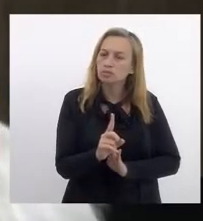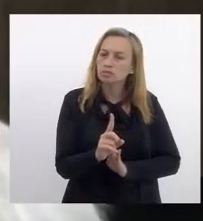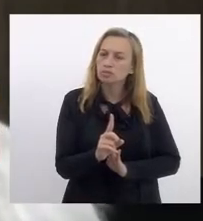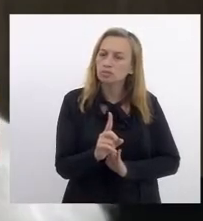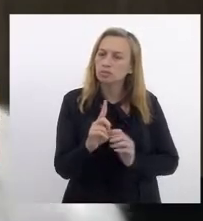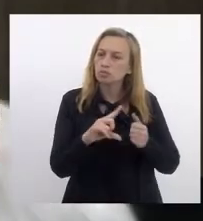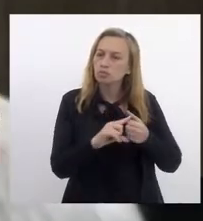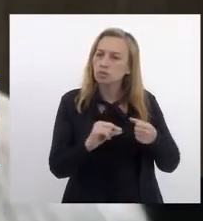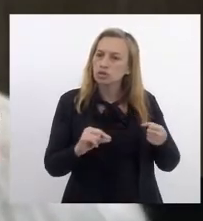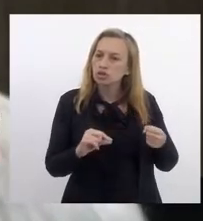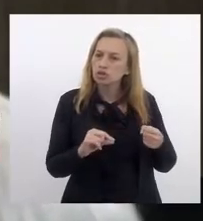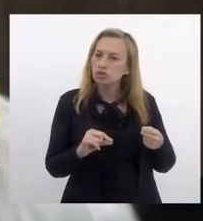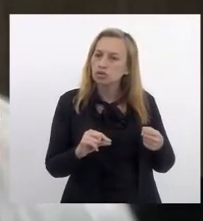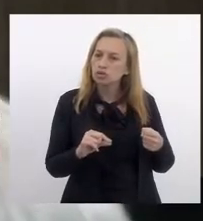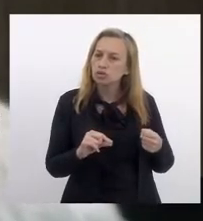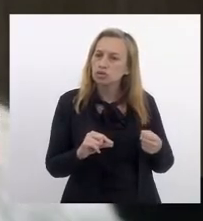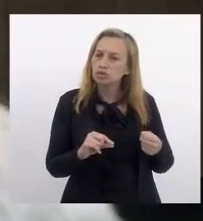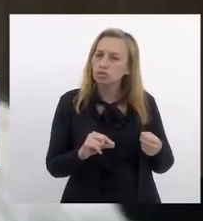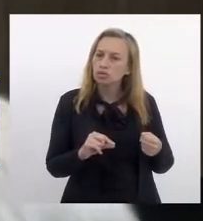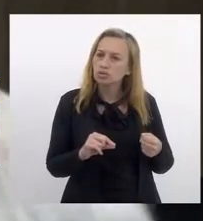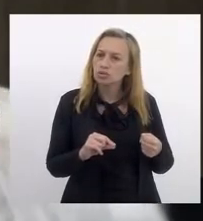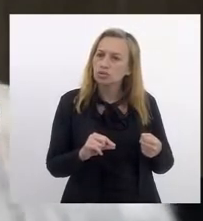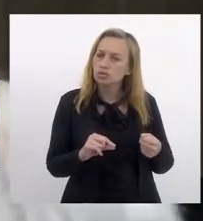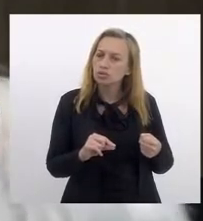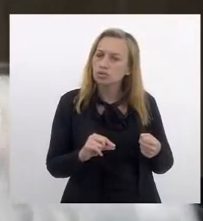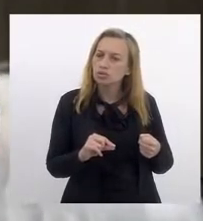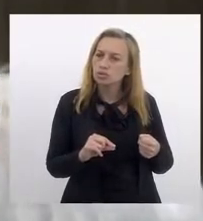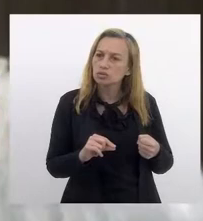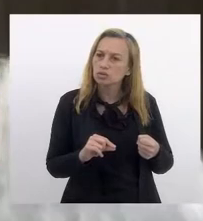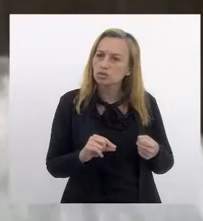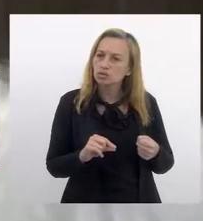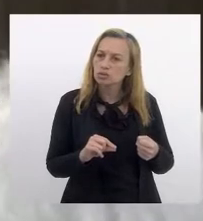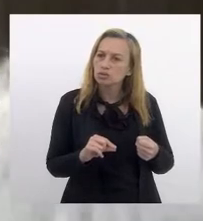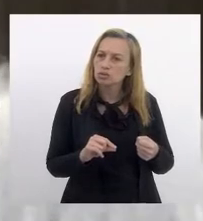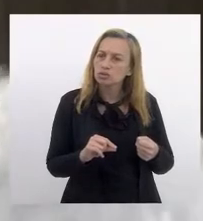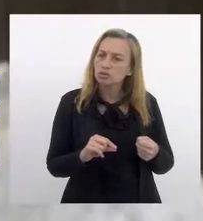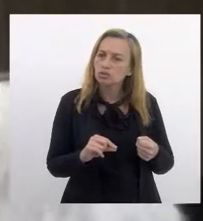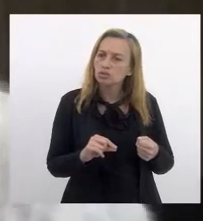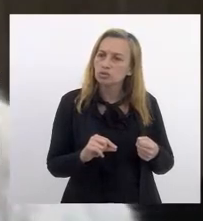o artigo que extingue